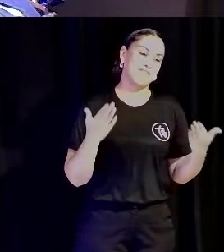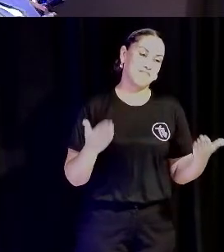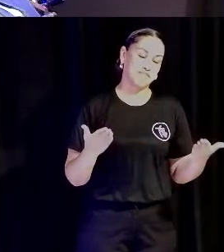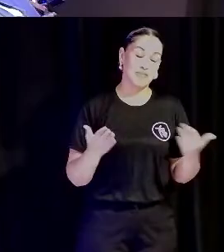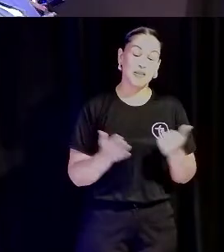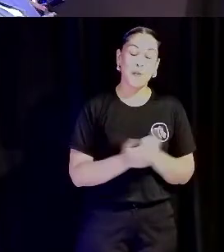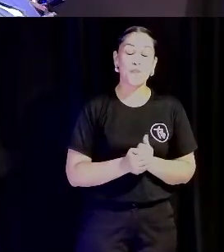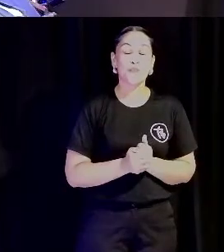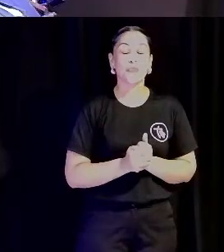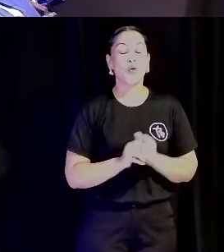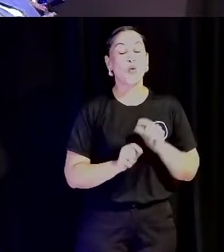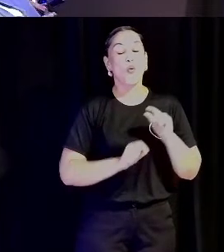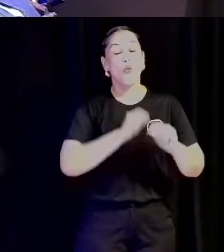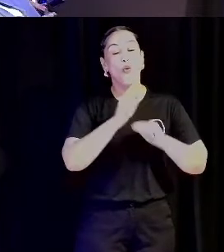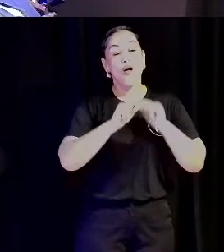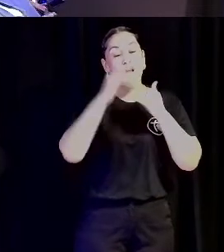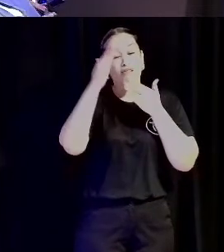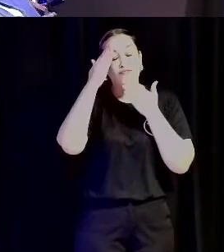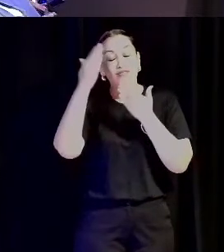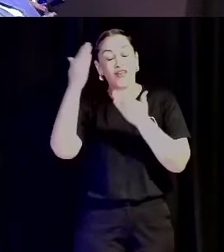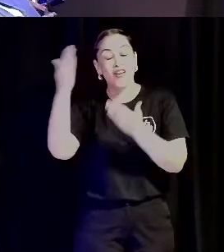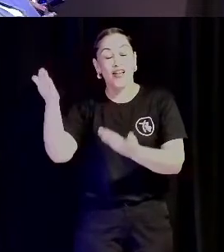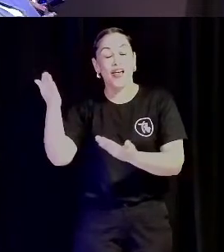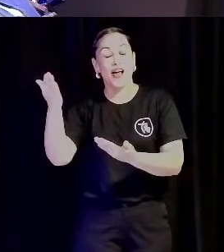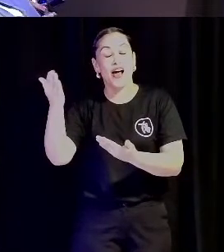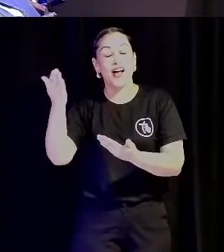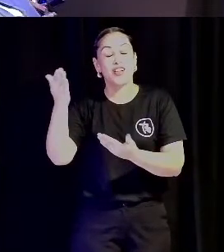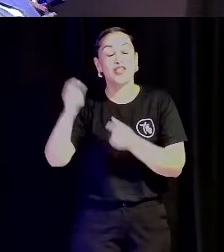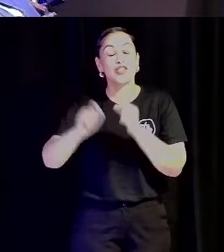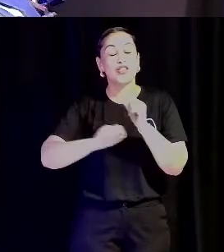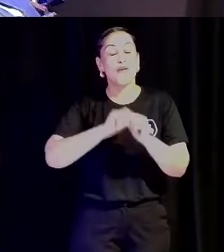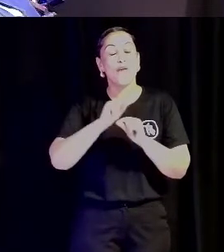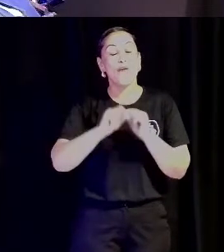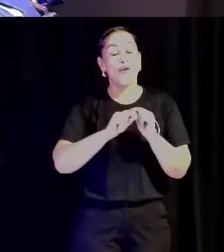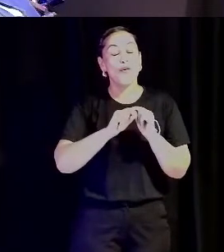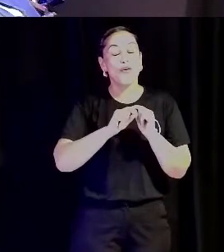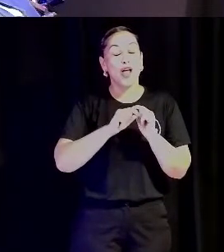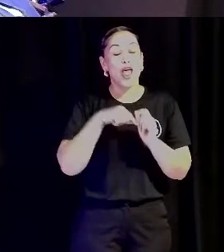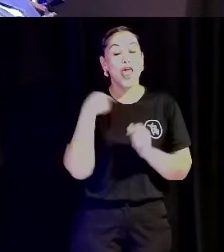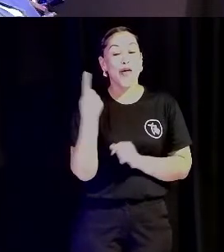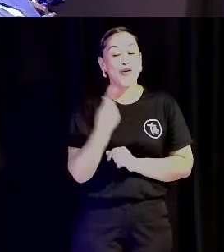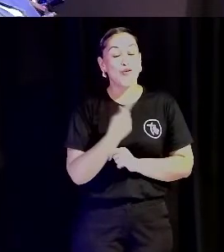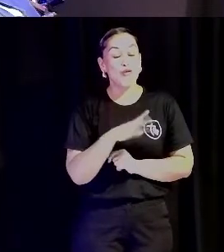a gratidão é o fruto do reconhecimento.